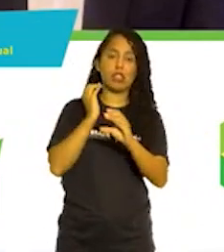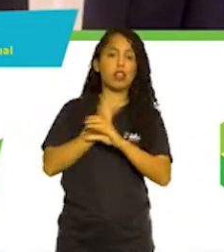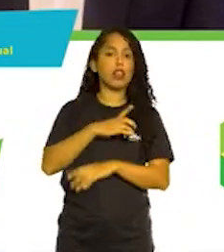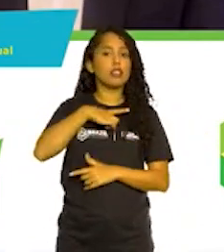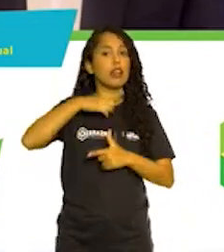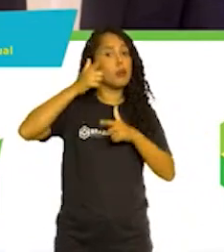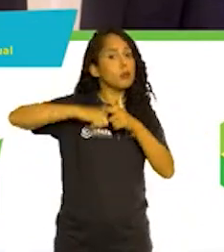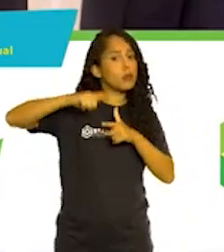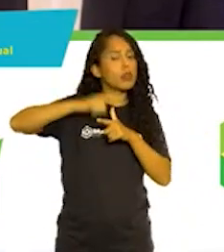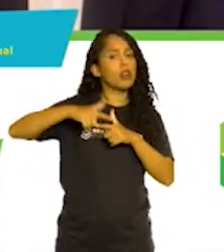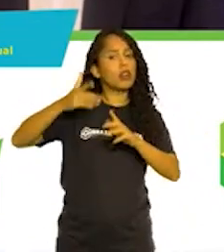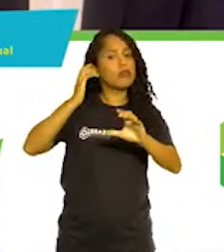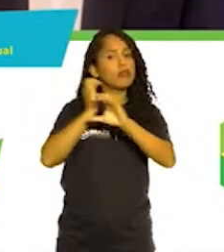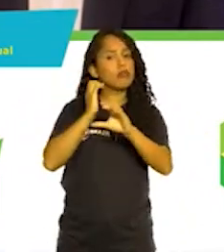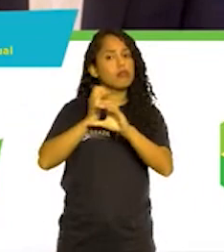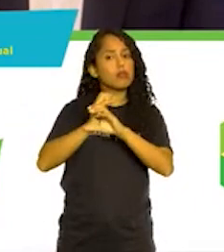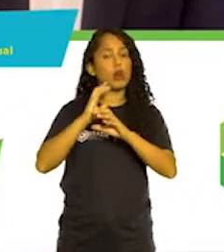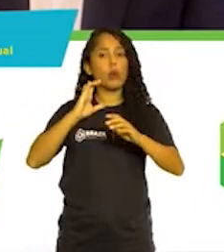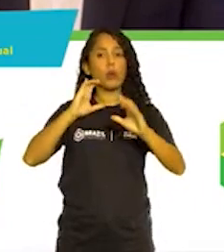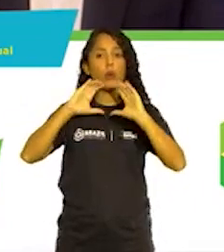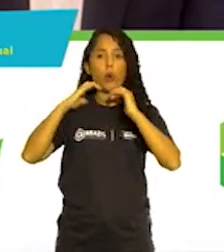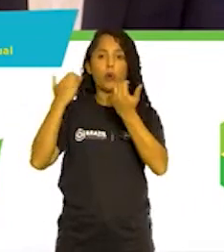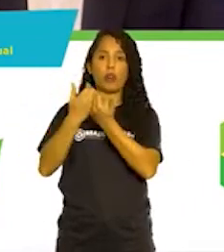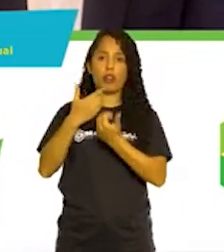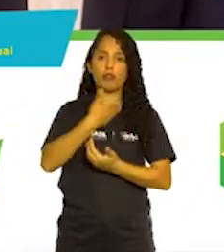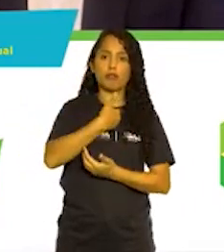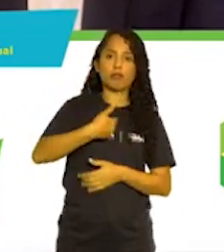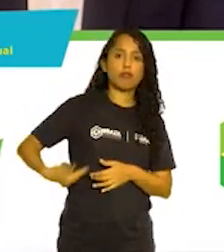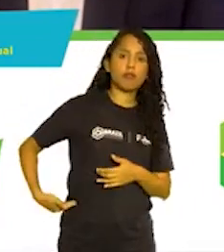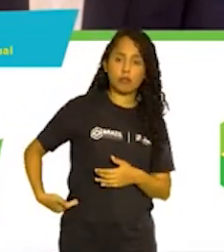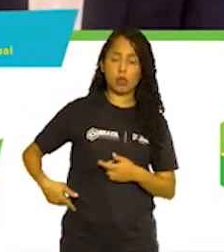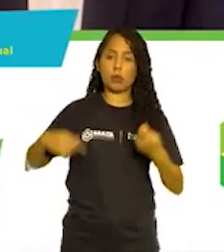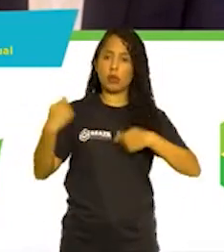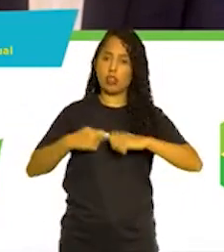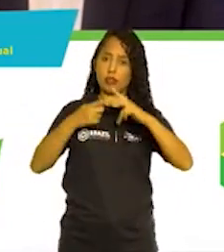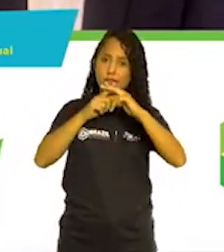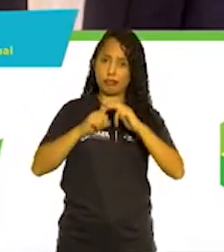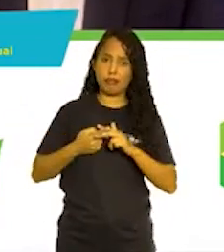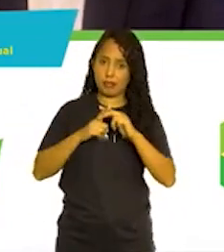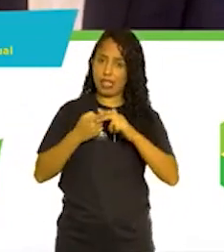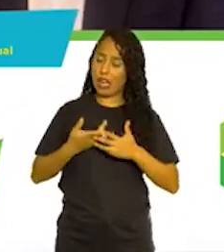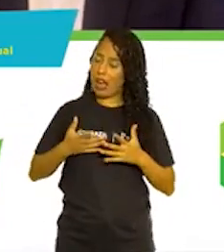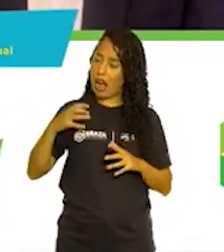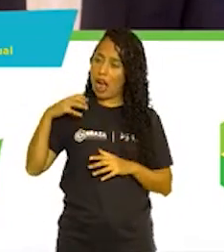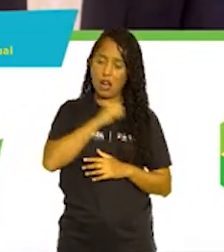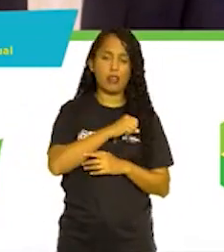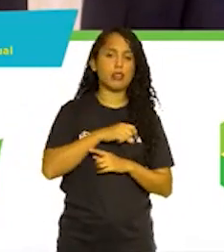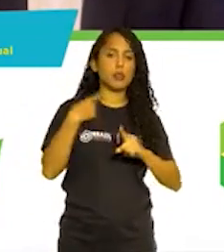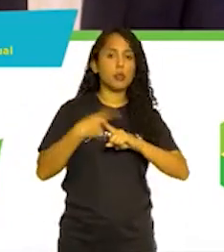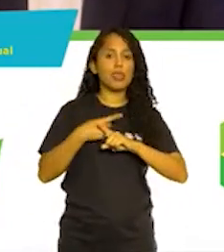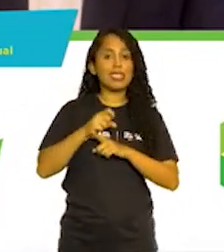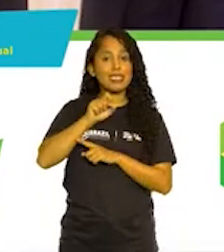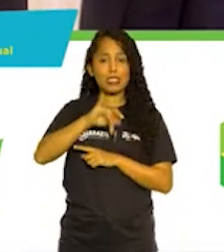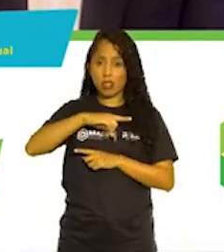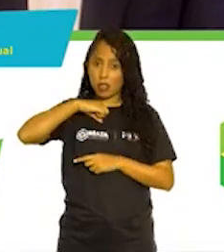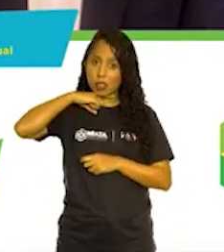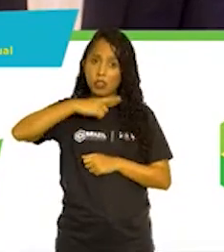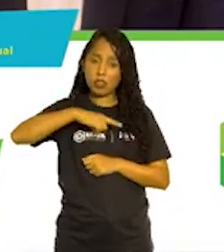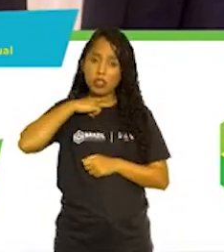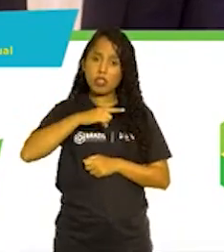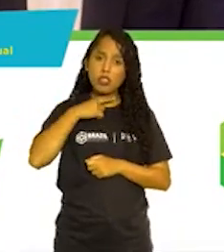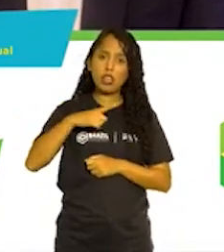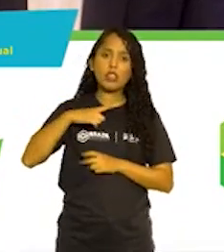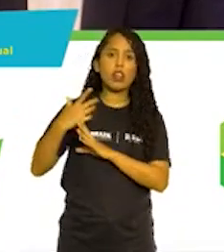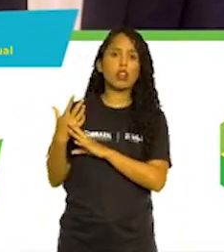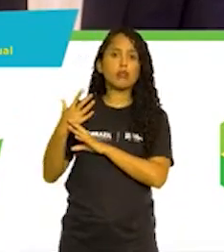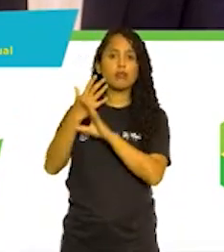de comunicação entre o Congresso e o governo. Isso tem que ser corrigido, como você falou, urgentemente, porque, caso contrário, a gente tem um orçamento